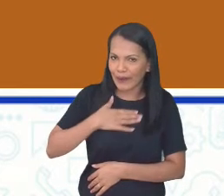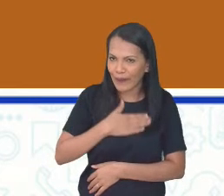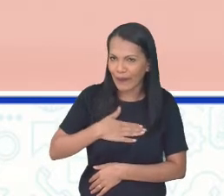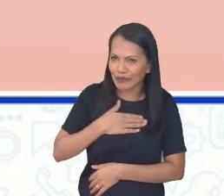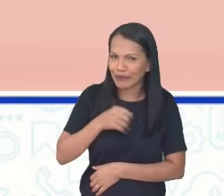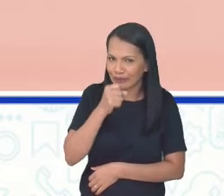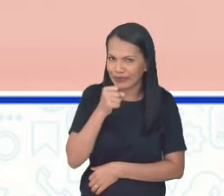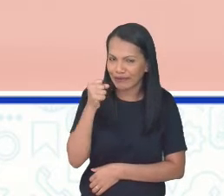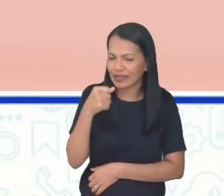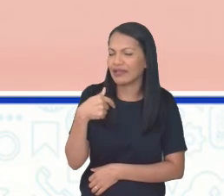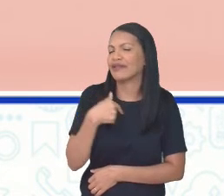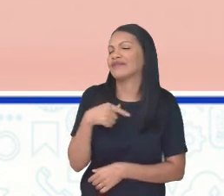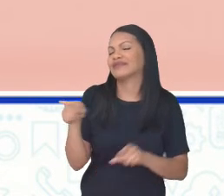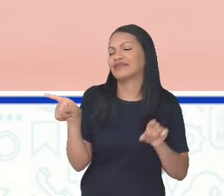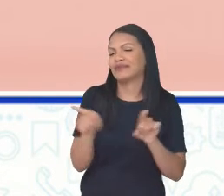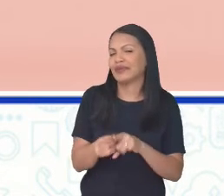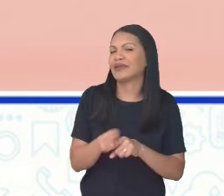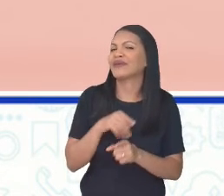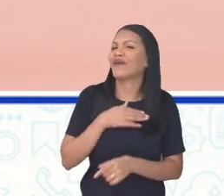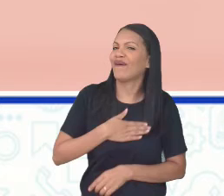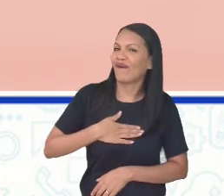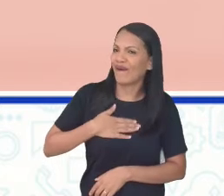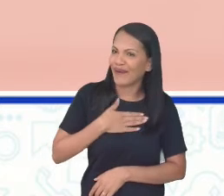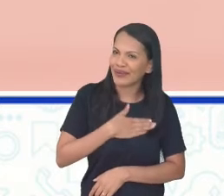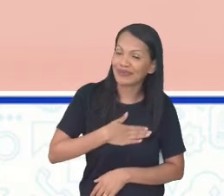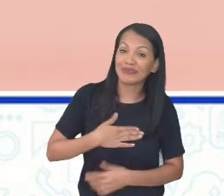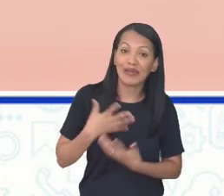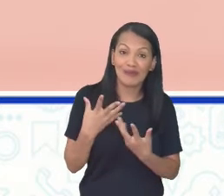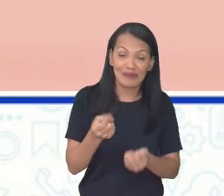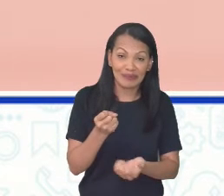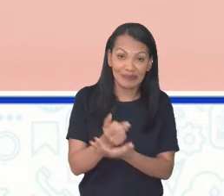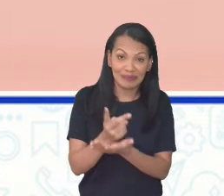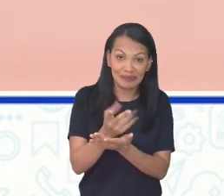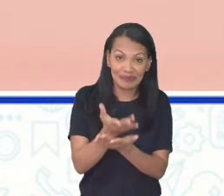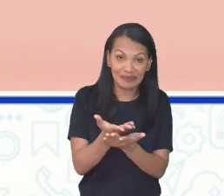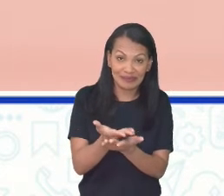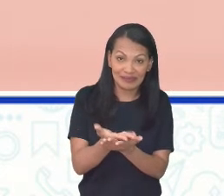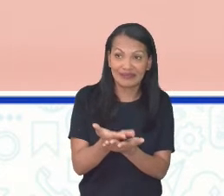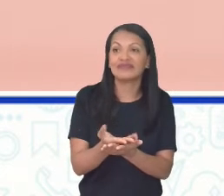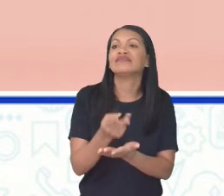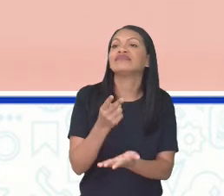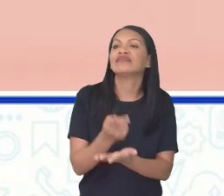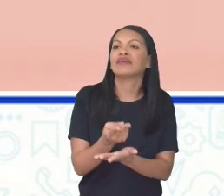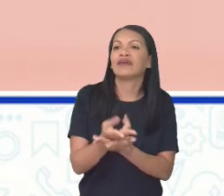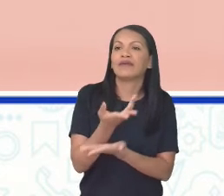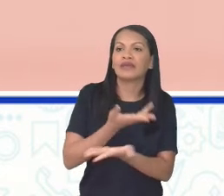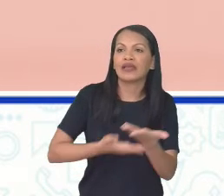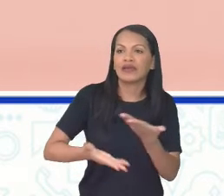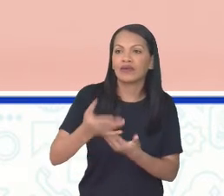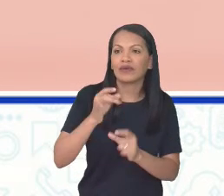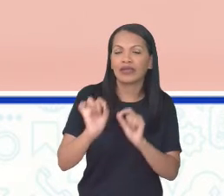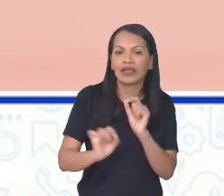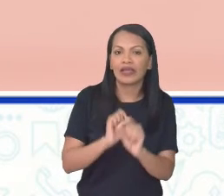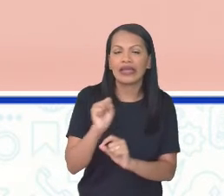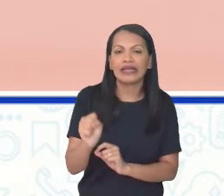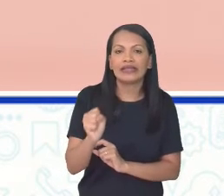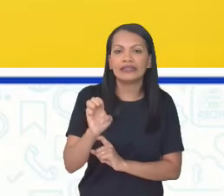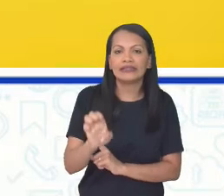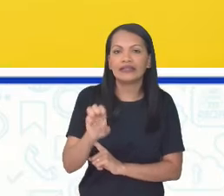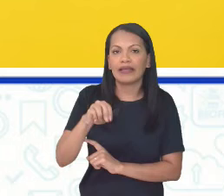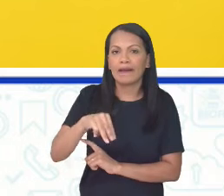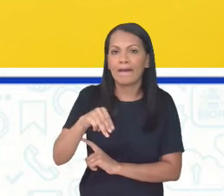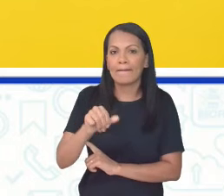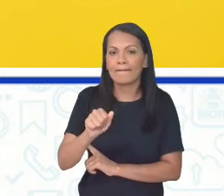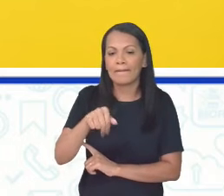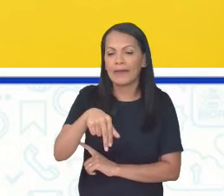gosto. Vamos prosseguir com o nosso estudo sobre as relações semânticas entre outras